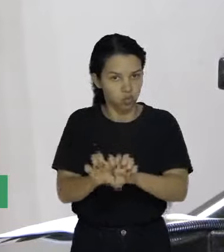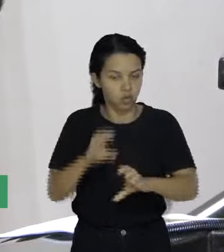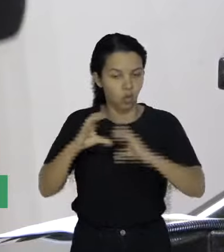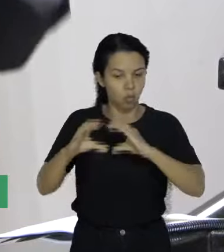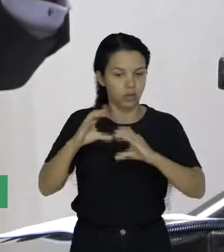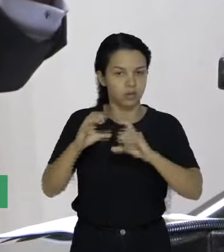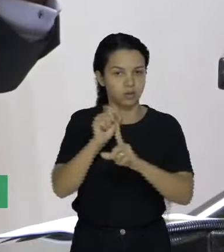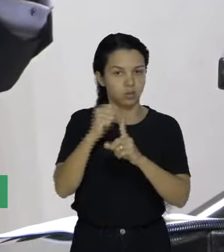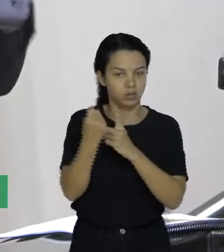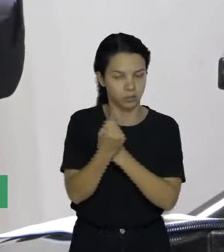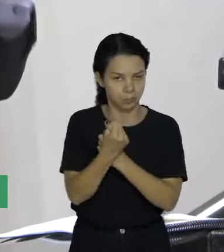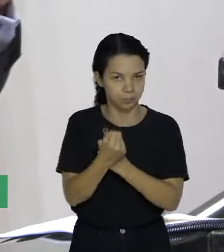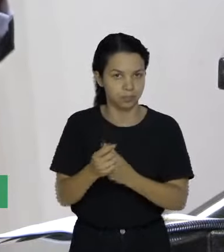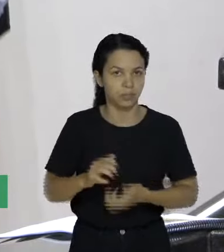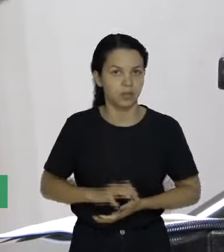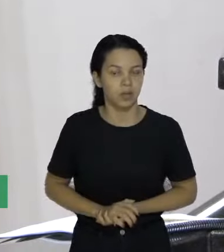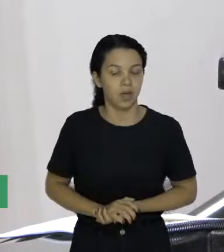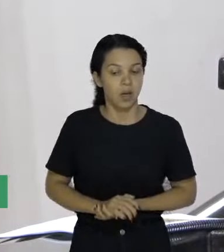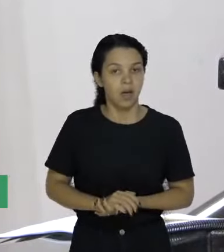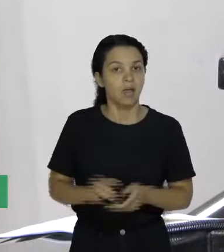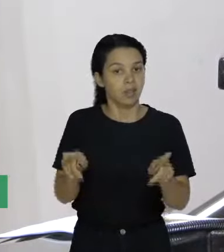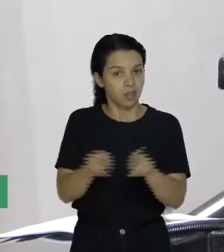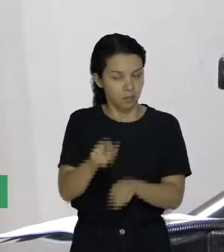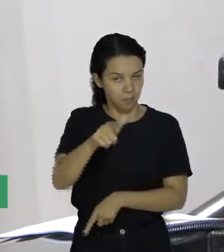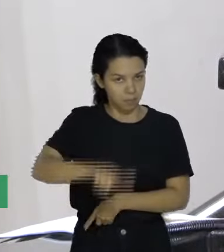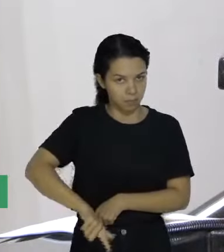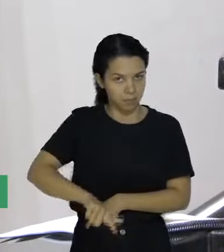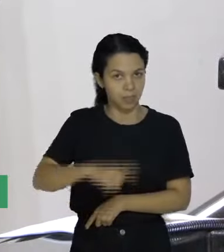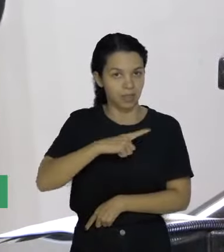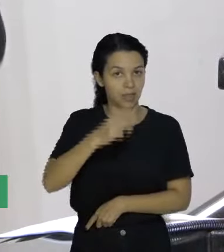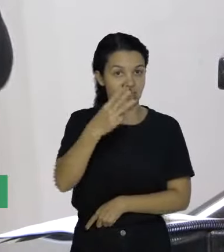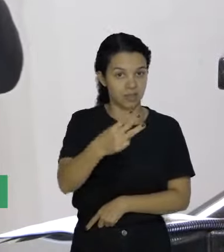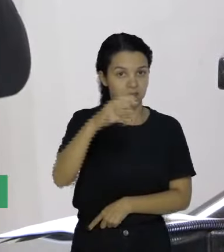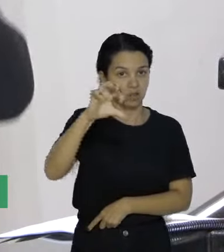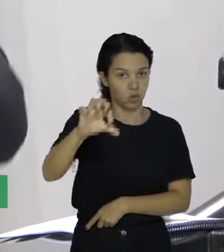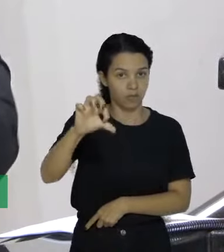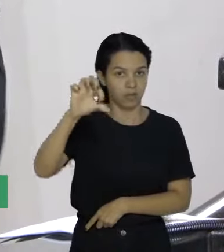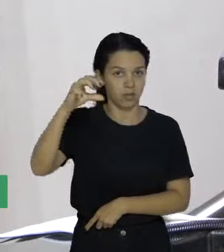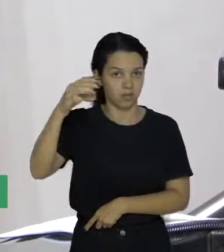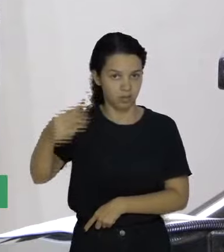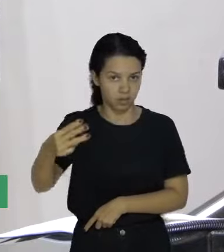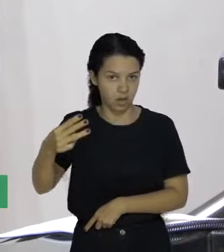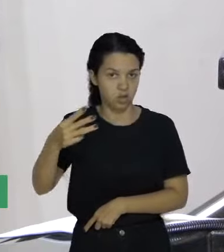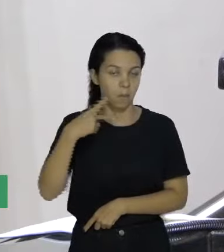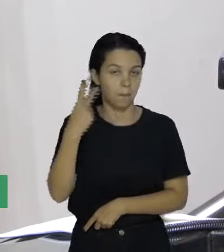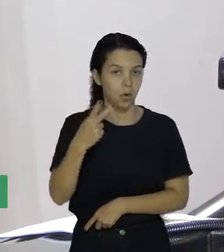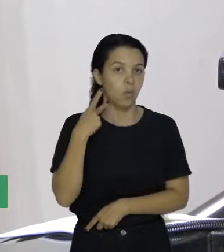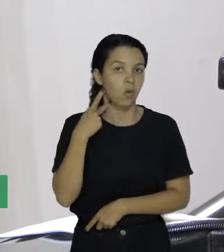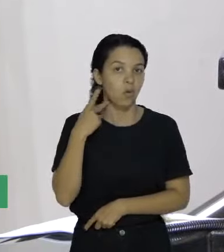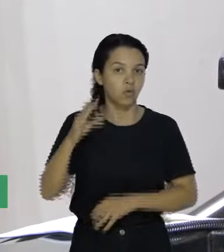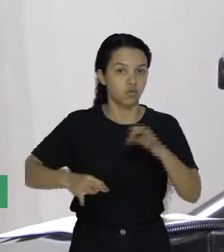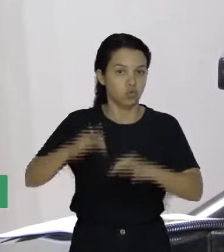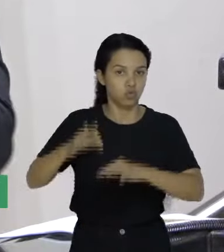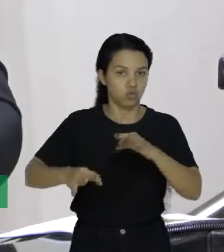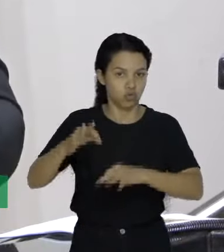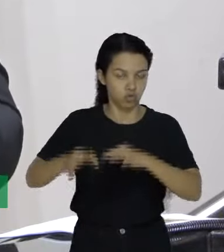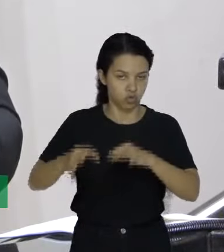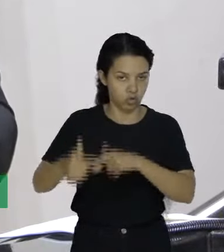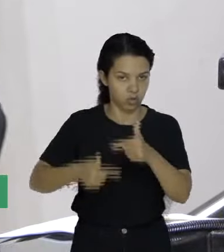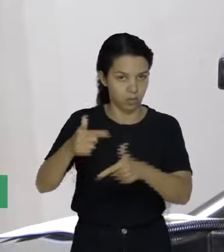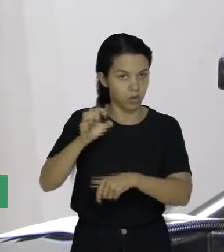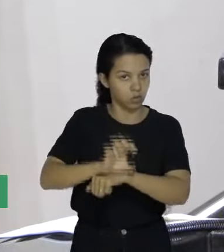paralelo isso tudo nós temos lá 393 promotorias de Justiça atuando no